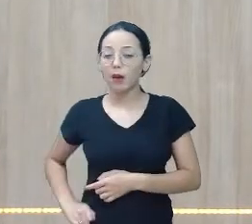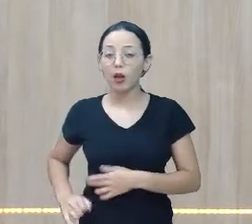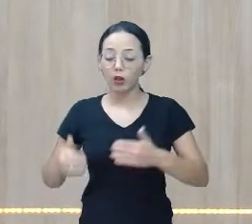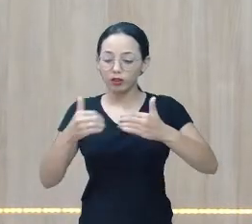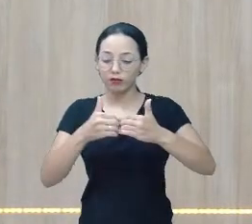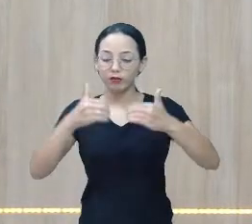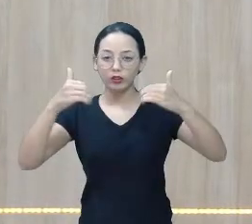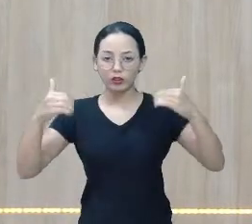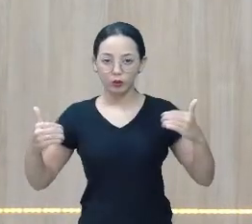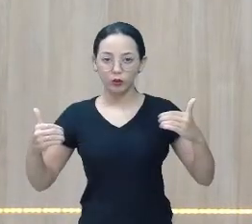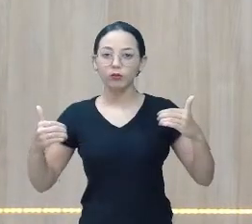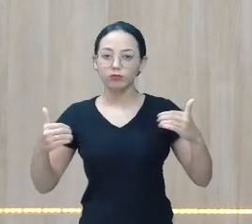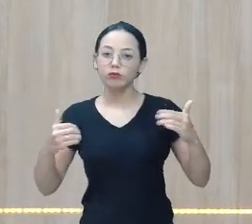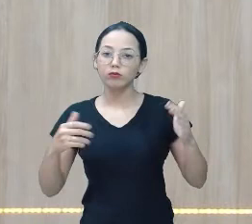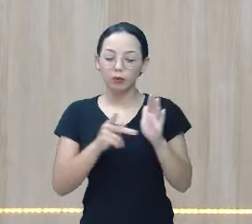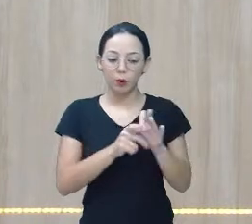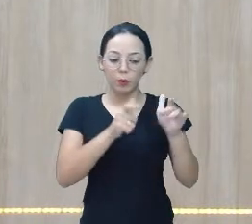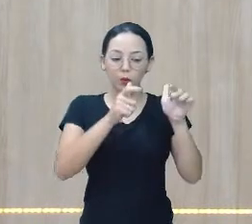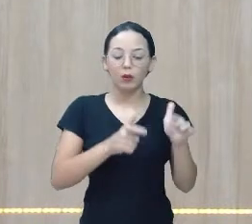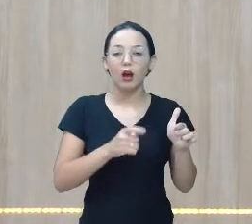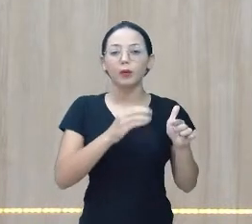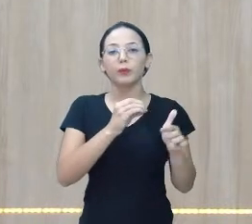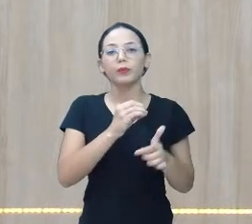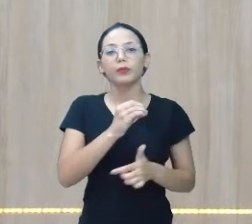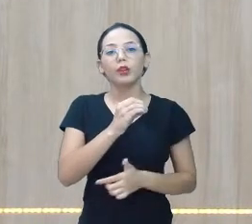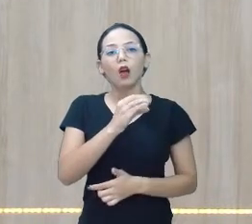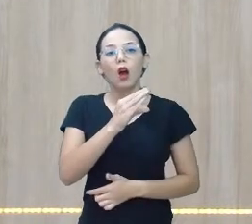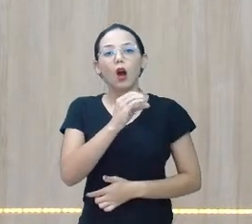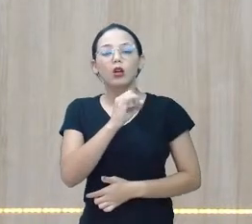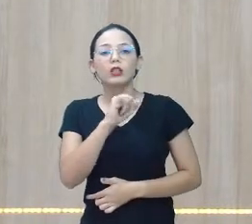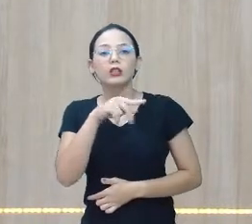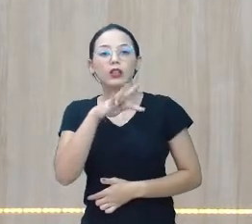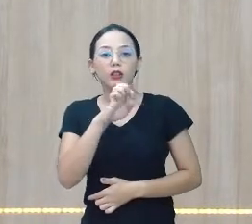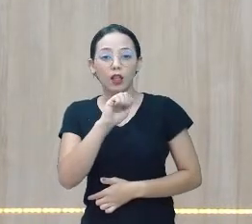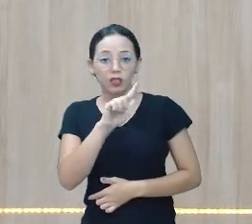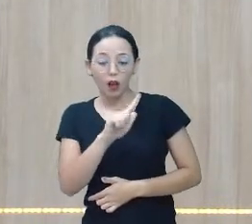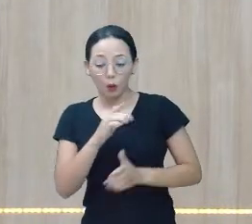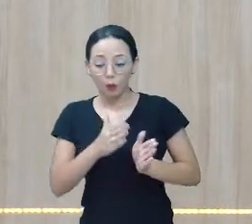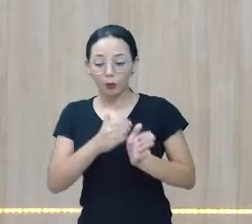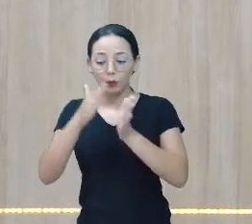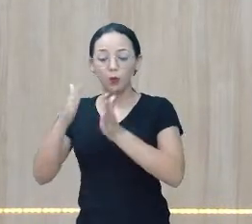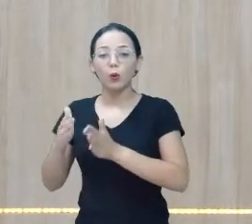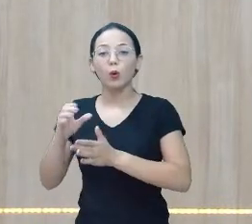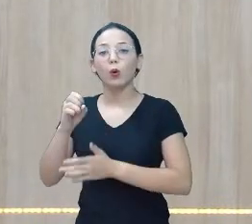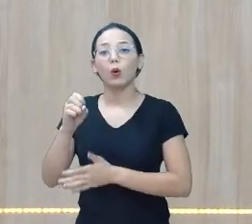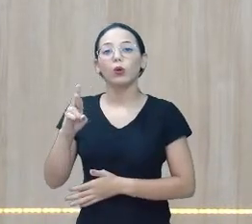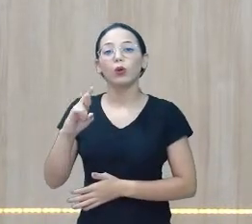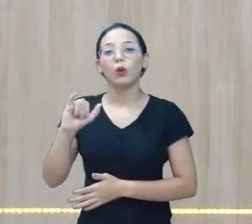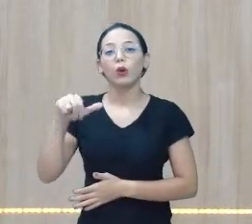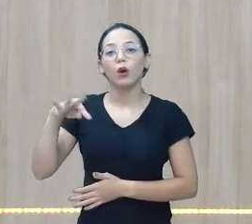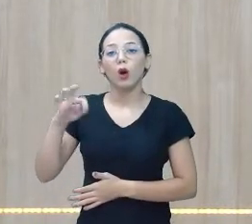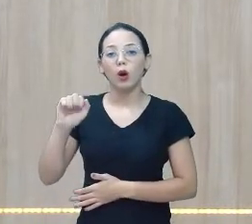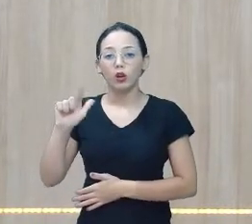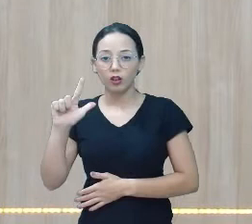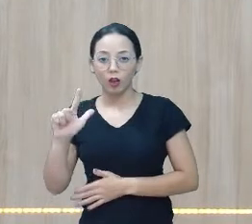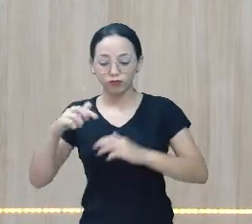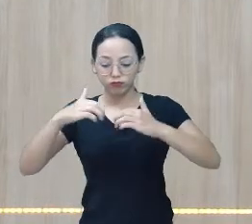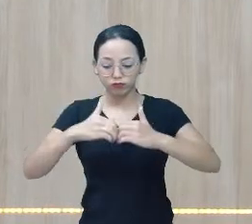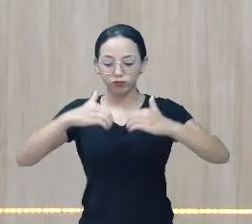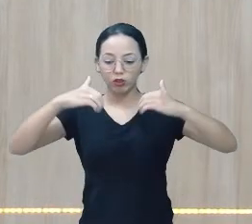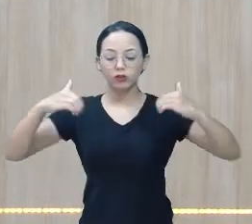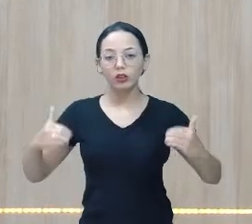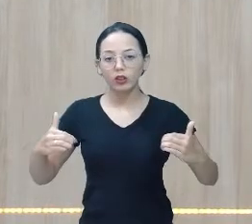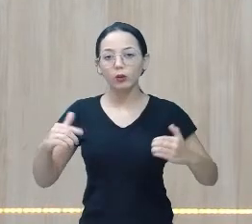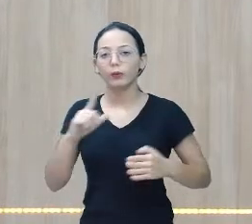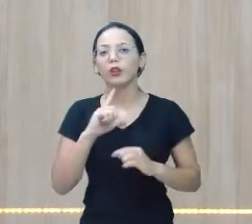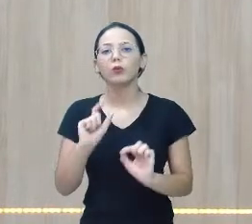em duas partes, né? A parte ocidental e a parte oriental. Então, com a queda do Império Romano do Ocidente, nós